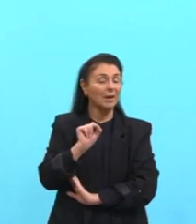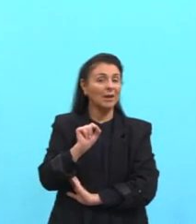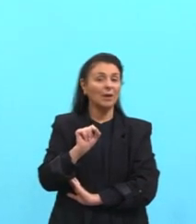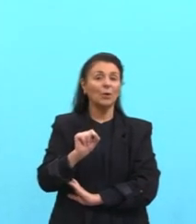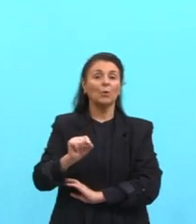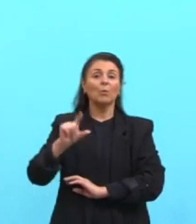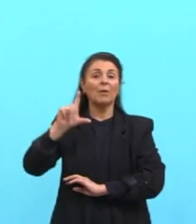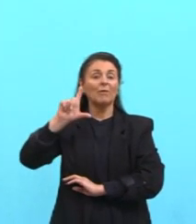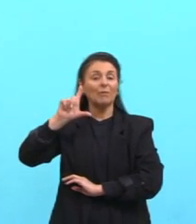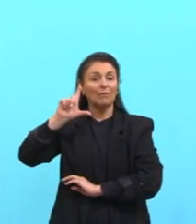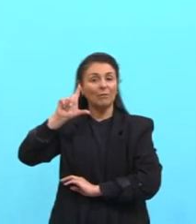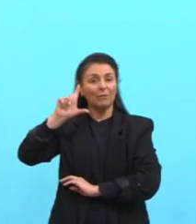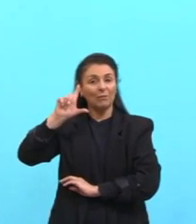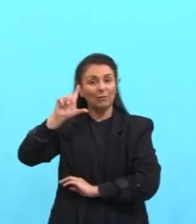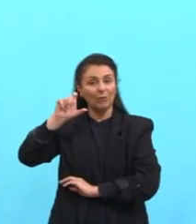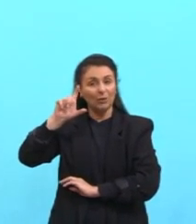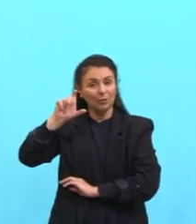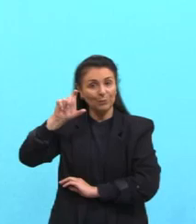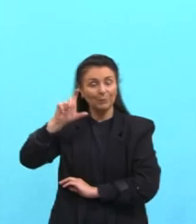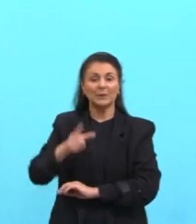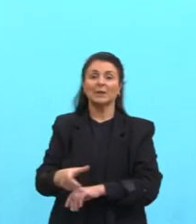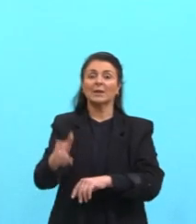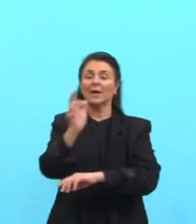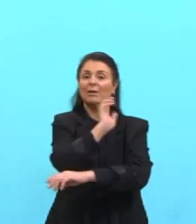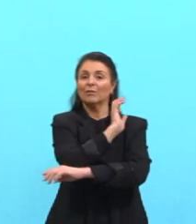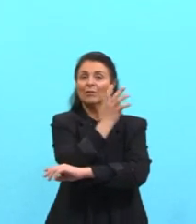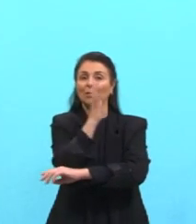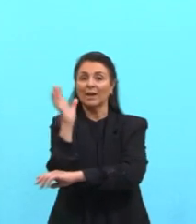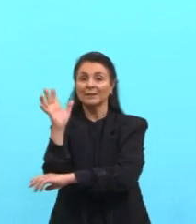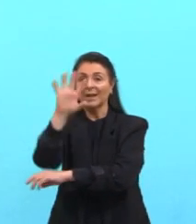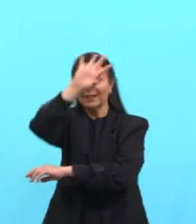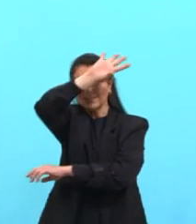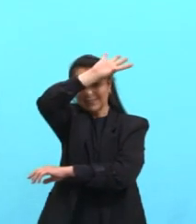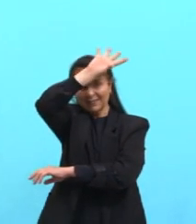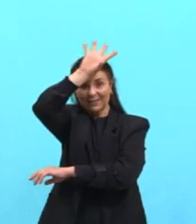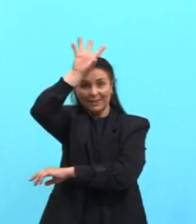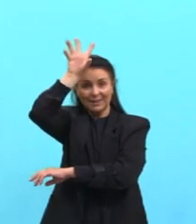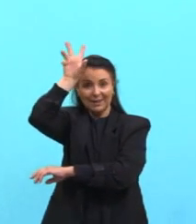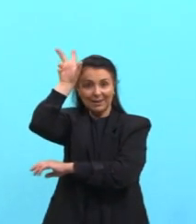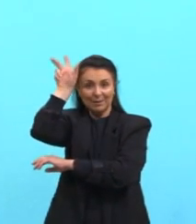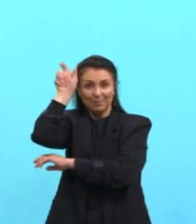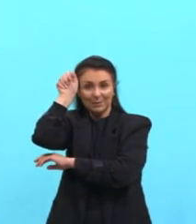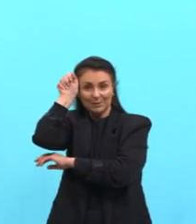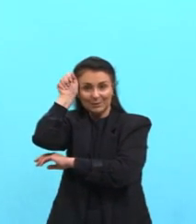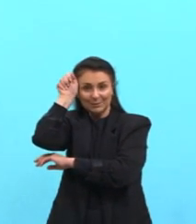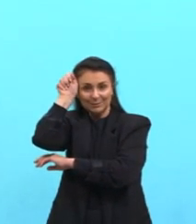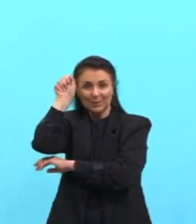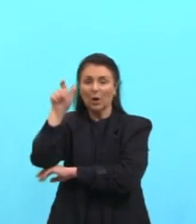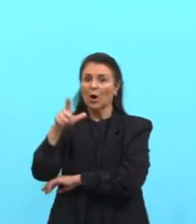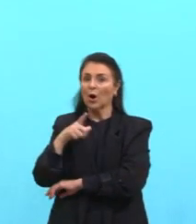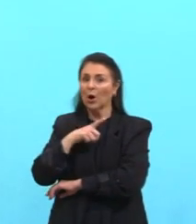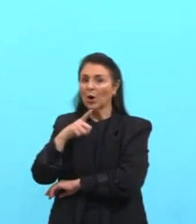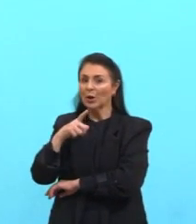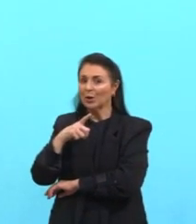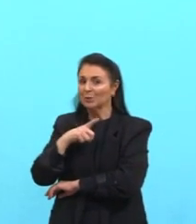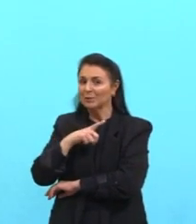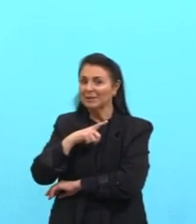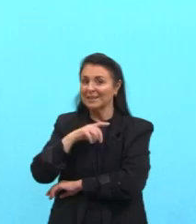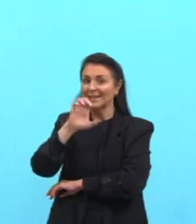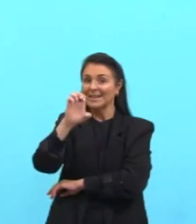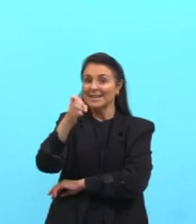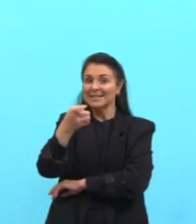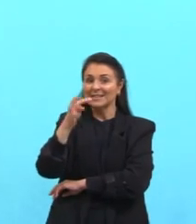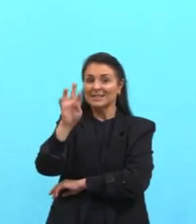foto da floresta não é da Amazônia olha aqui gurizada Otto ver vários estratos arbóreos que que isso quer dizer